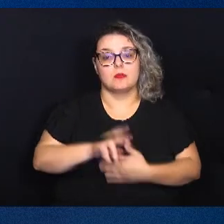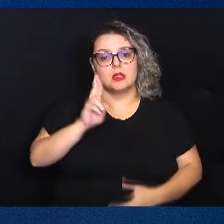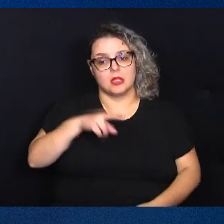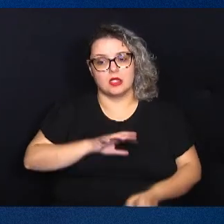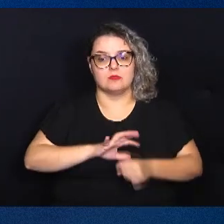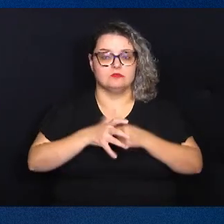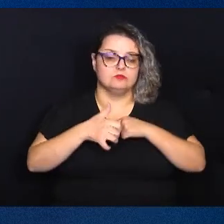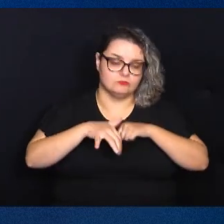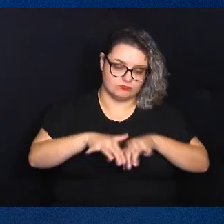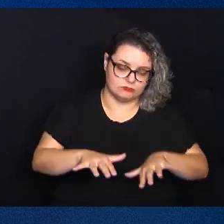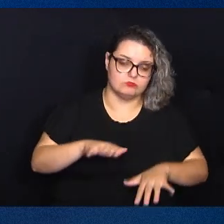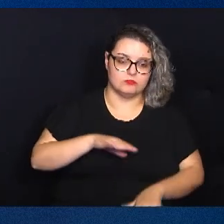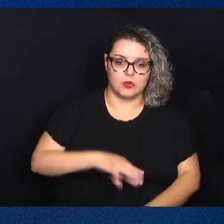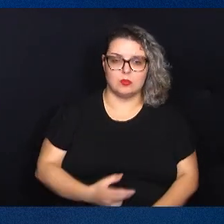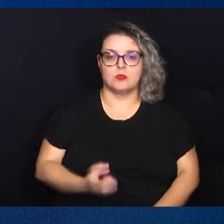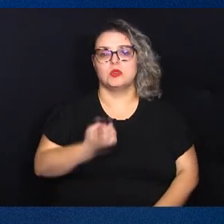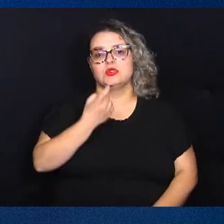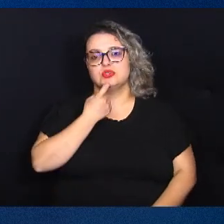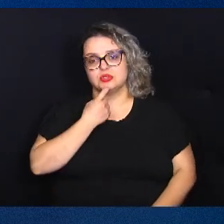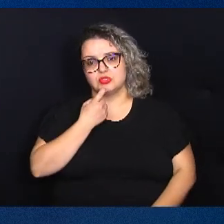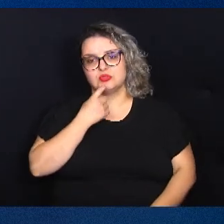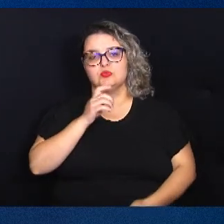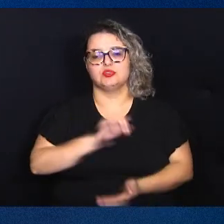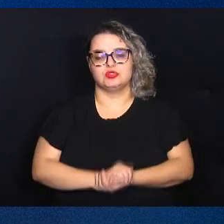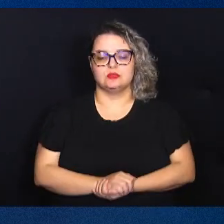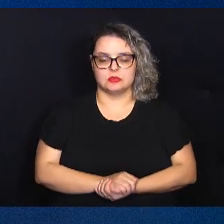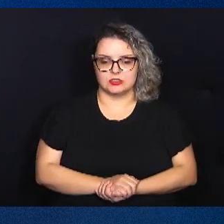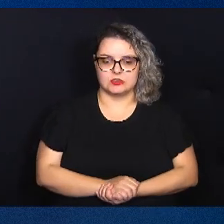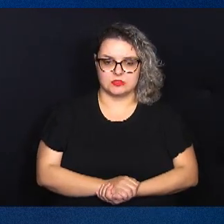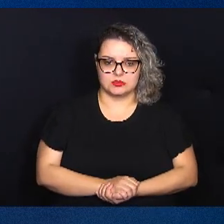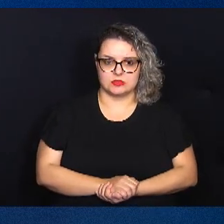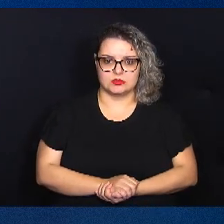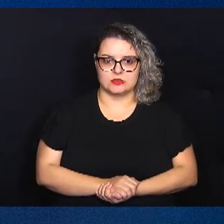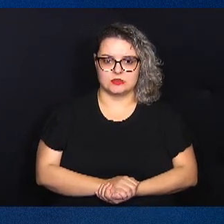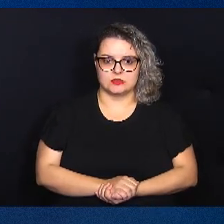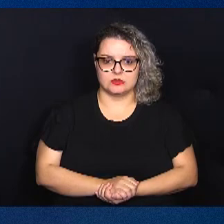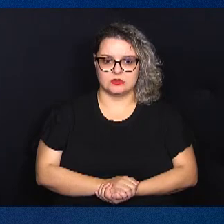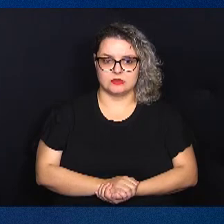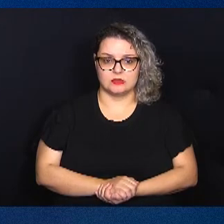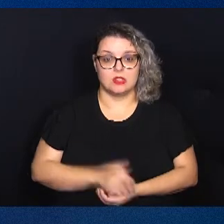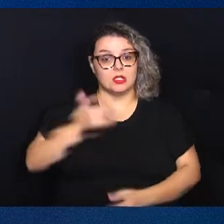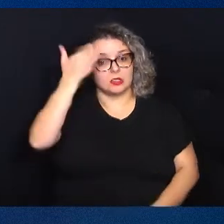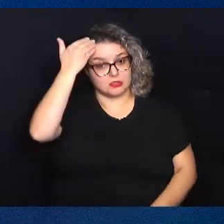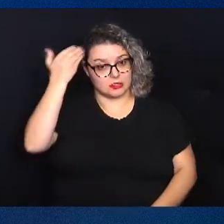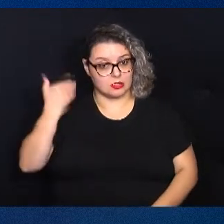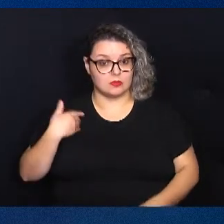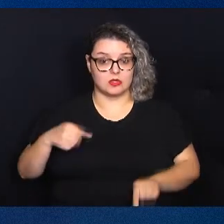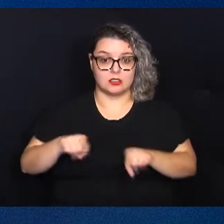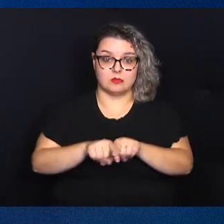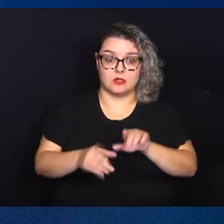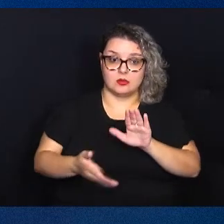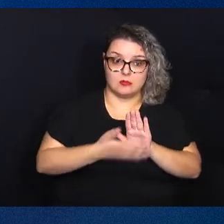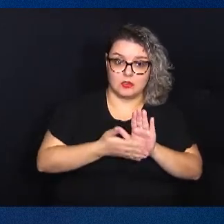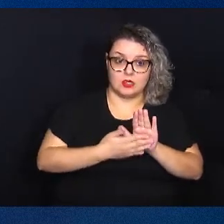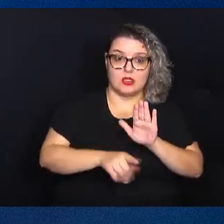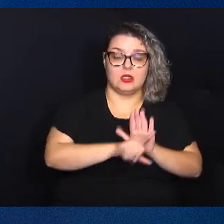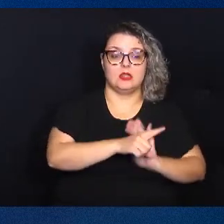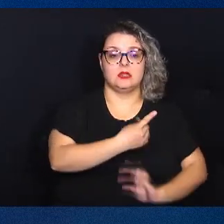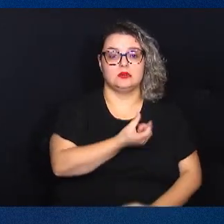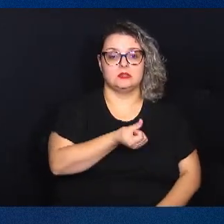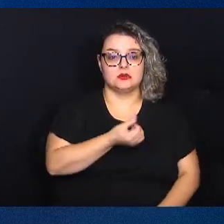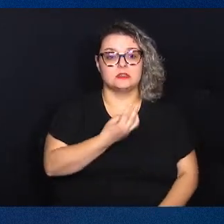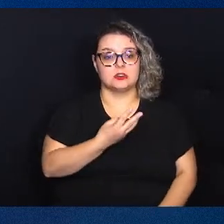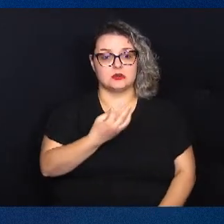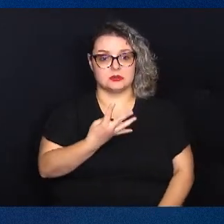de orfandade causada pela Covid-19 no município de Campinas. Débora também propôs a